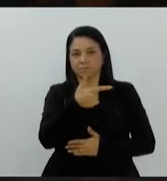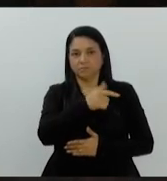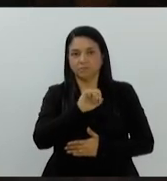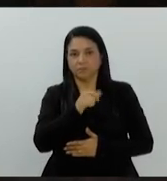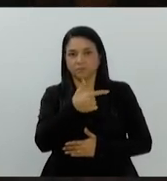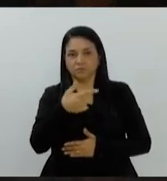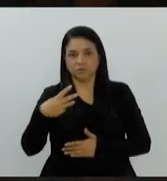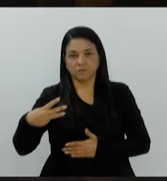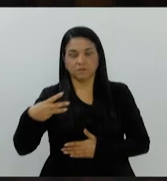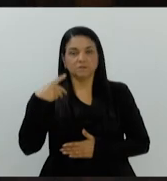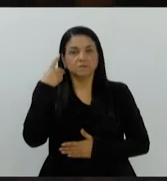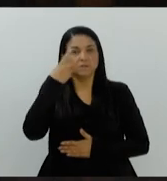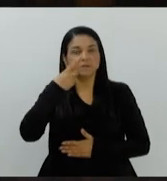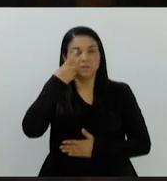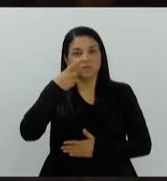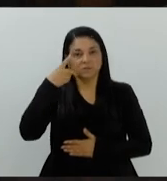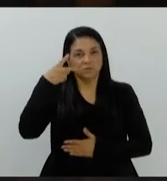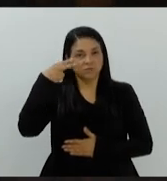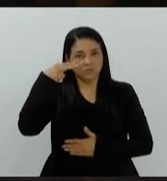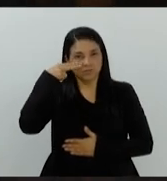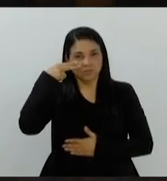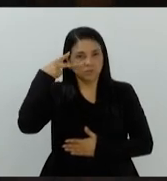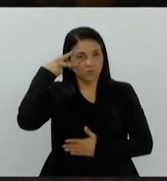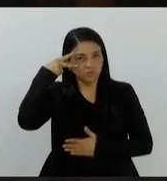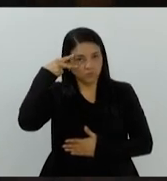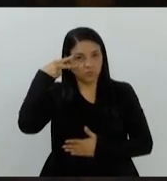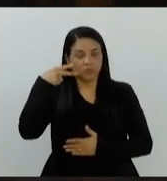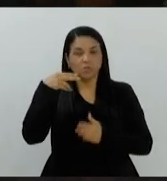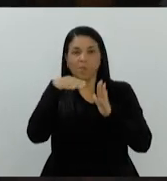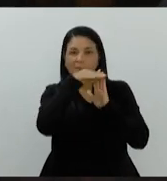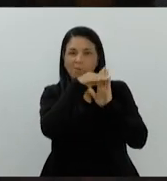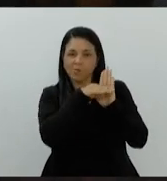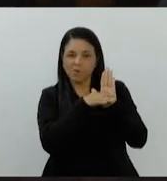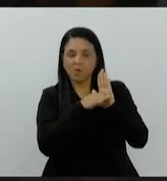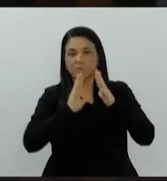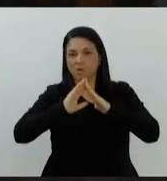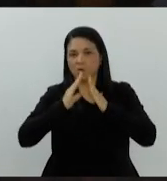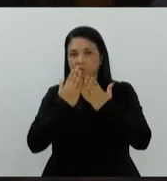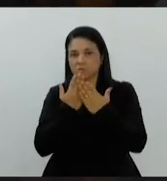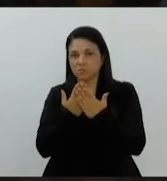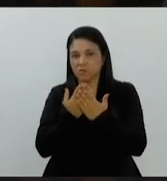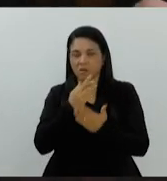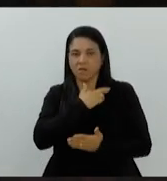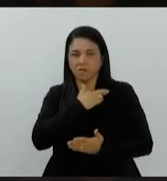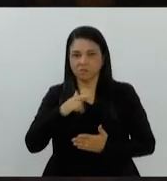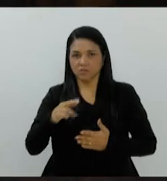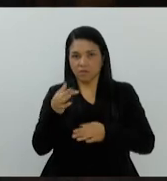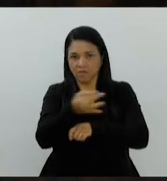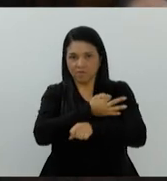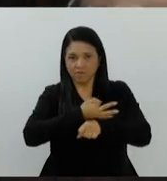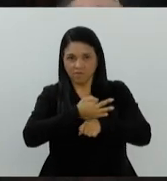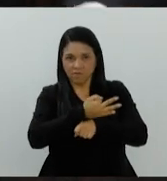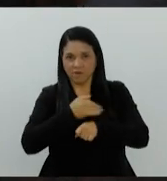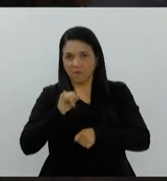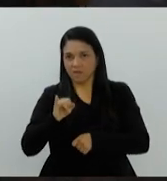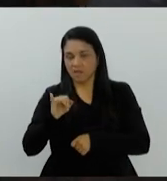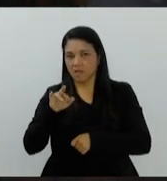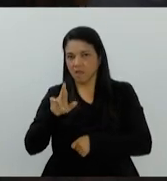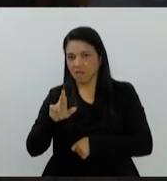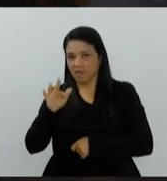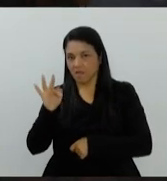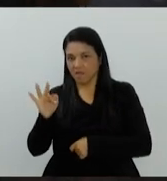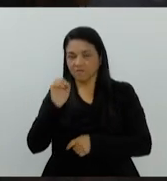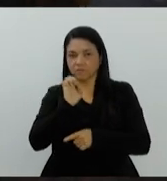da deputada Tia Ju, que institui o programa Escola Religiosa de Férias, ERF, no âmbito do Estado do